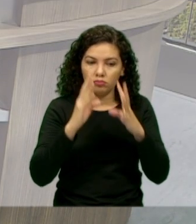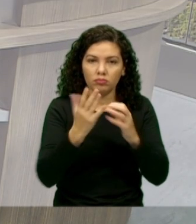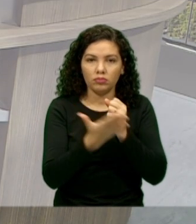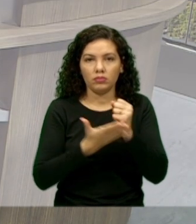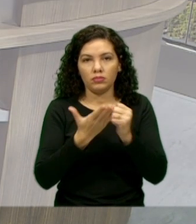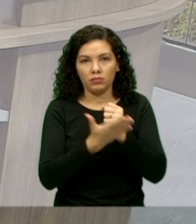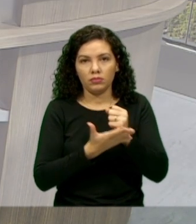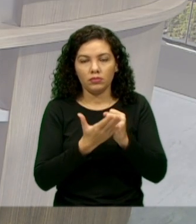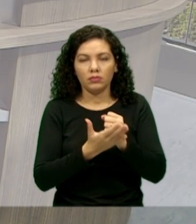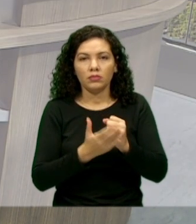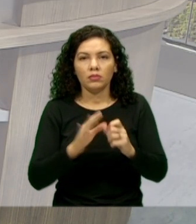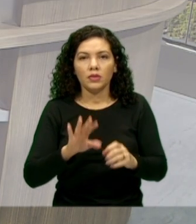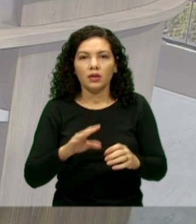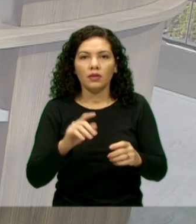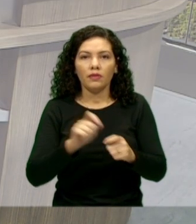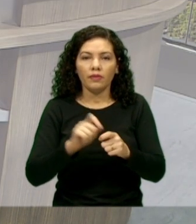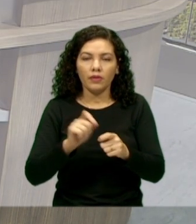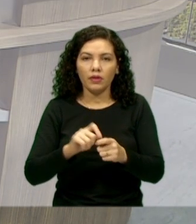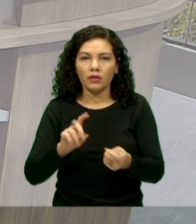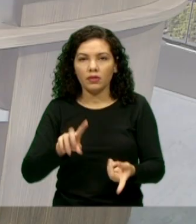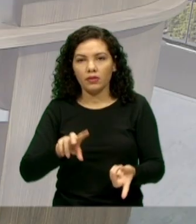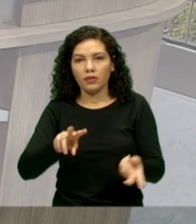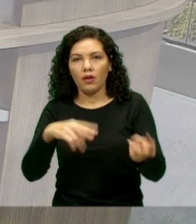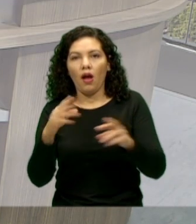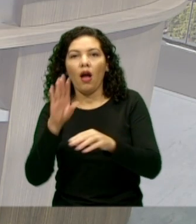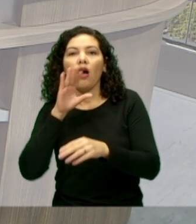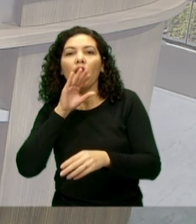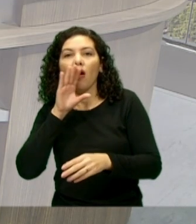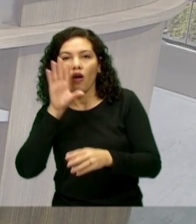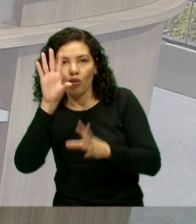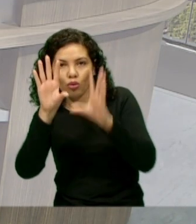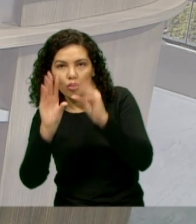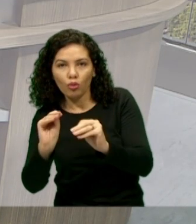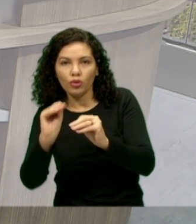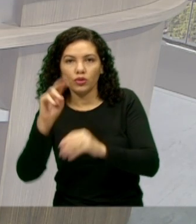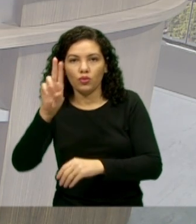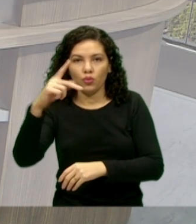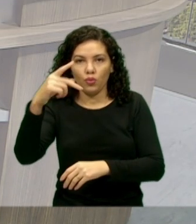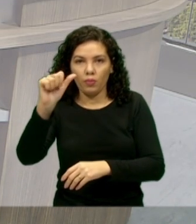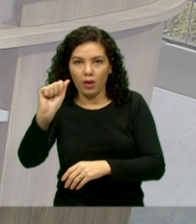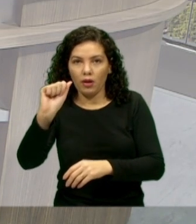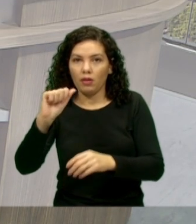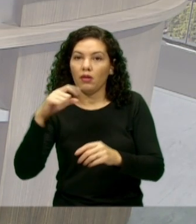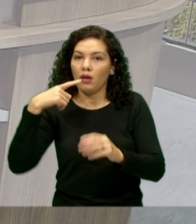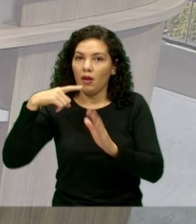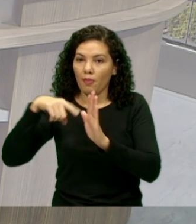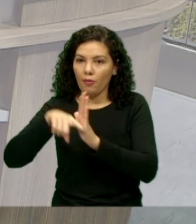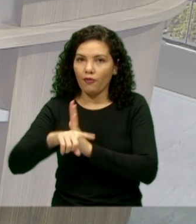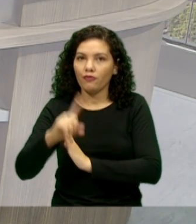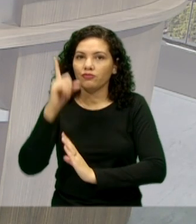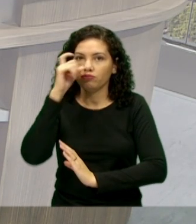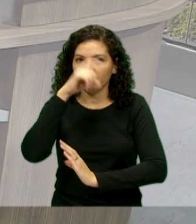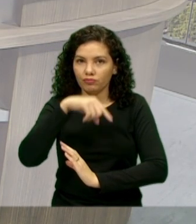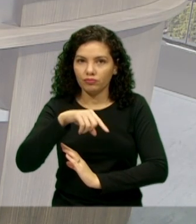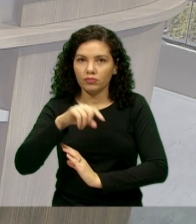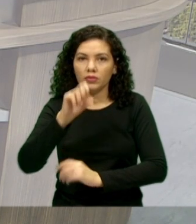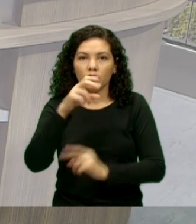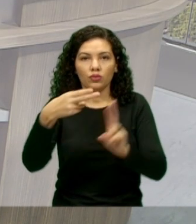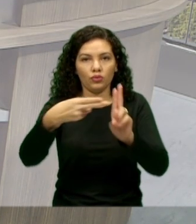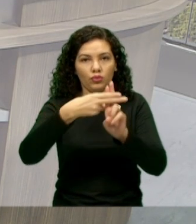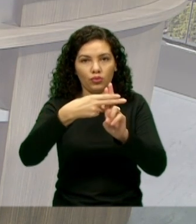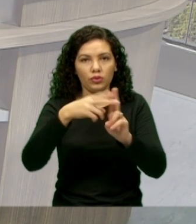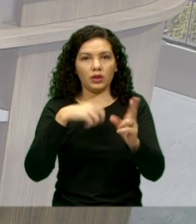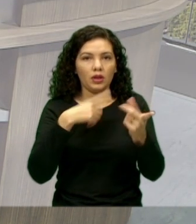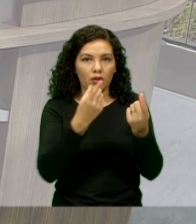básica. Aí ele faz plantão no UPA, é média e alta complexidade. Para o SUS, são duas